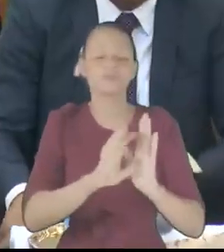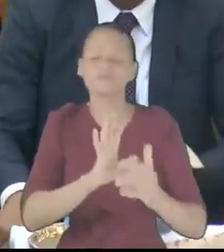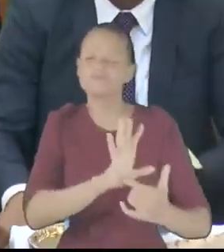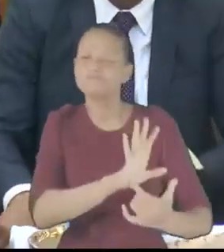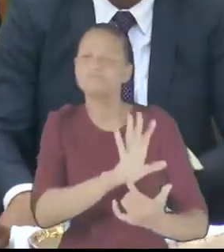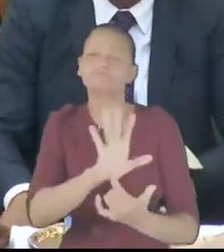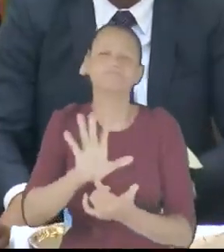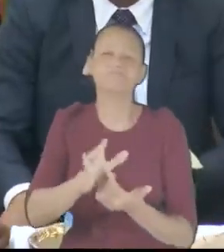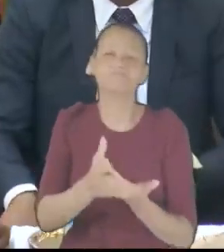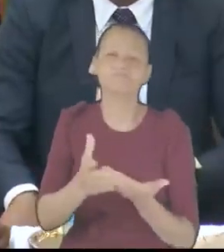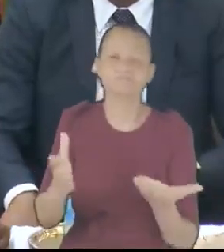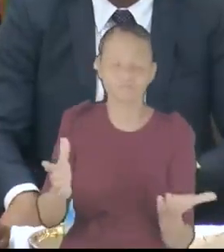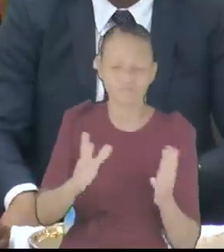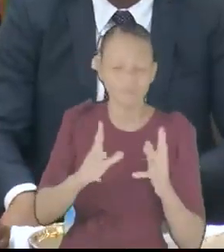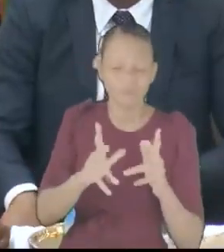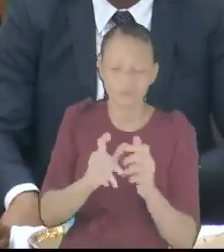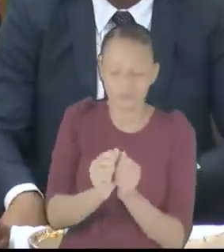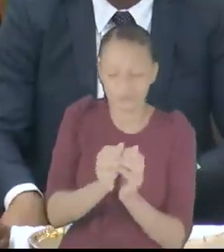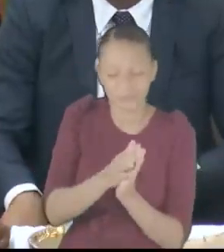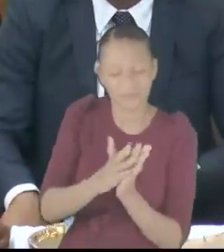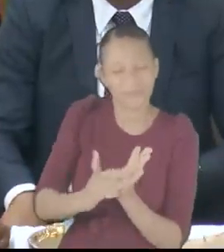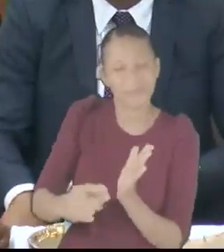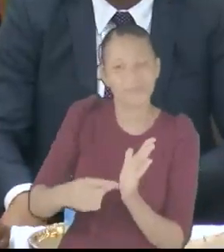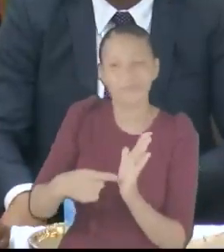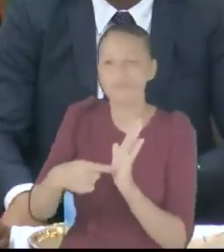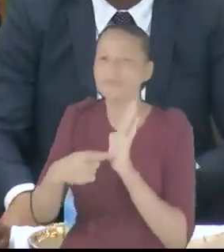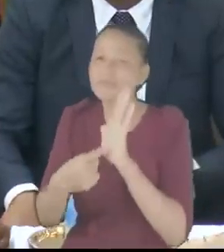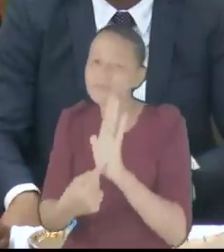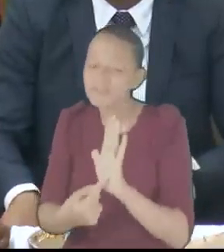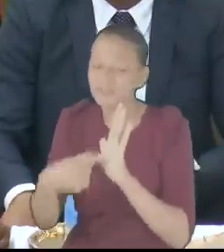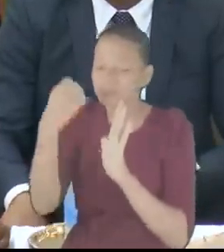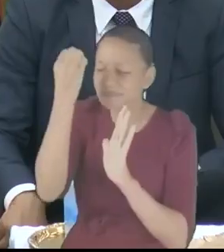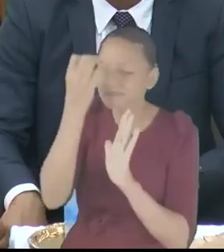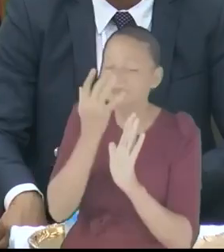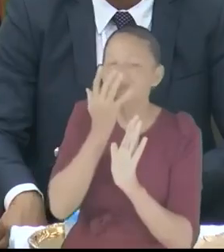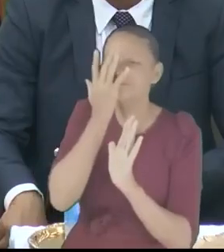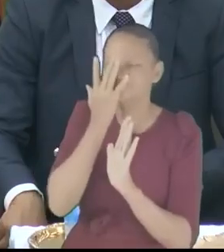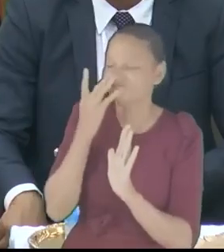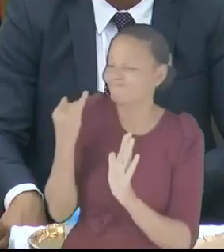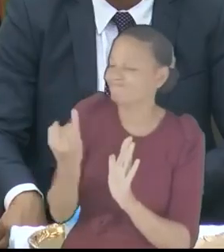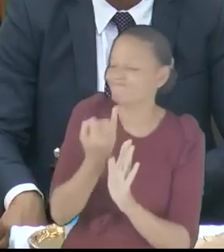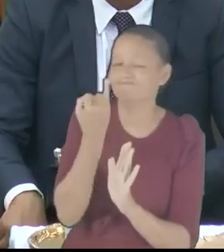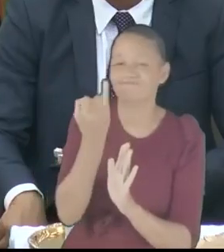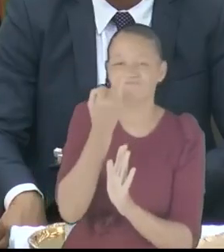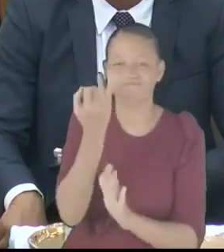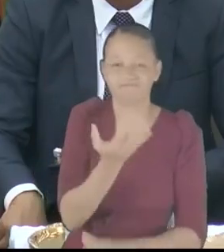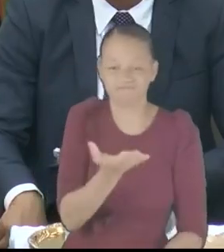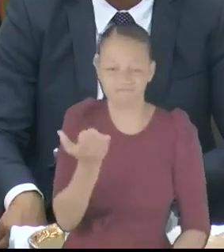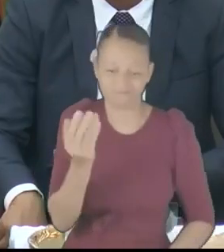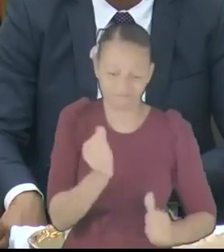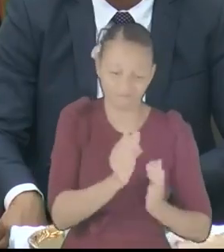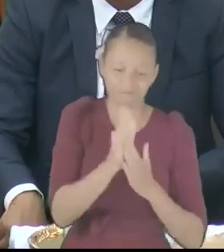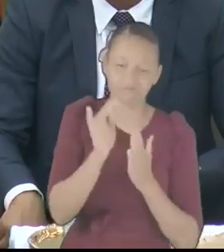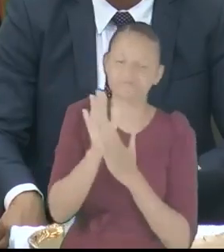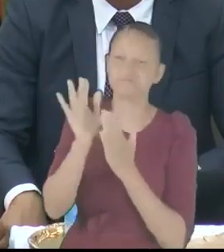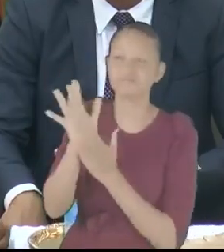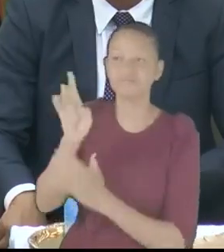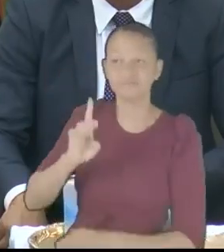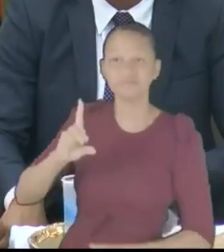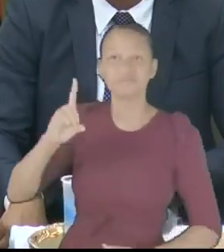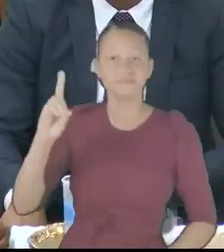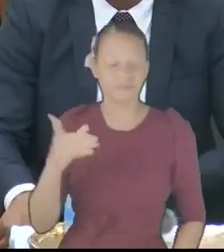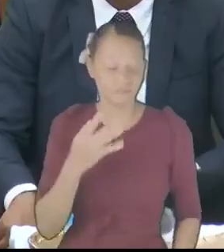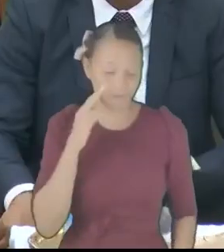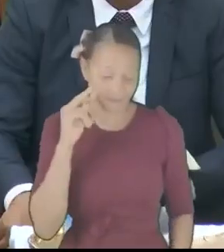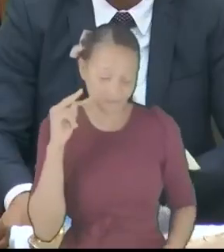traz, aliás, como toda a Bíblia, traz revelações preciosíssimas. Louvado seja Deus.